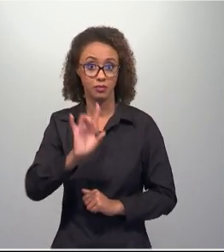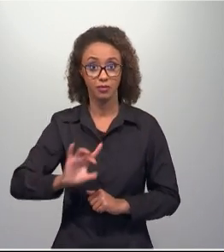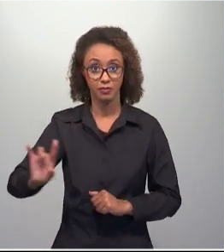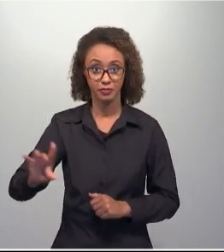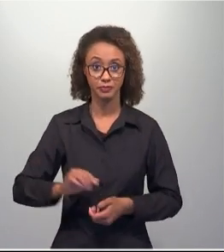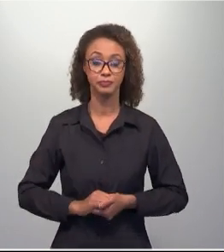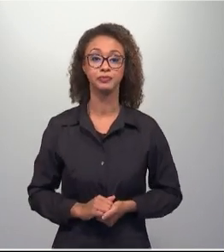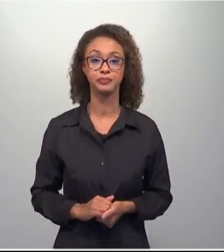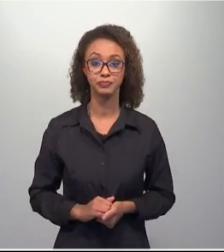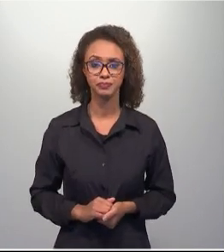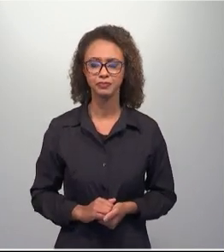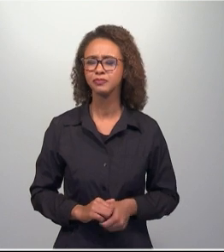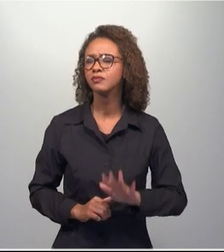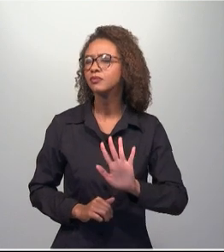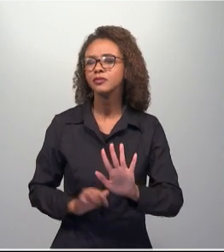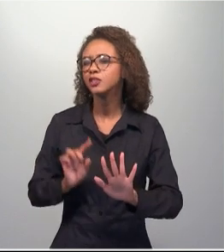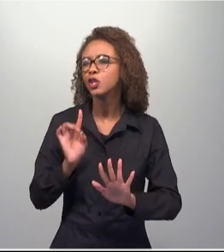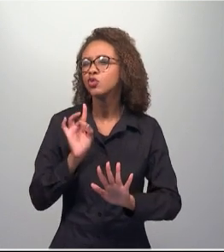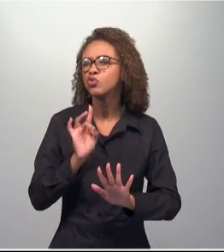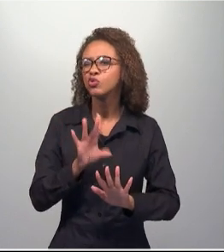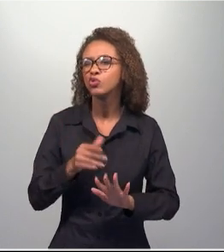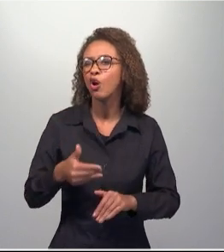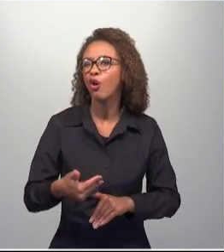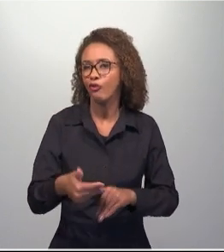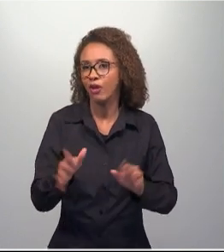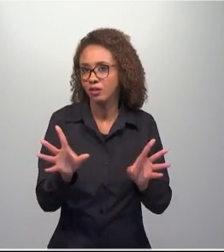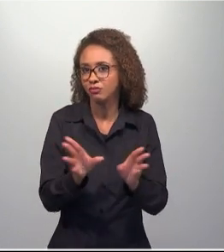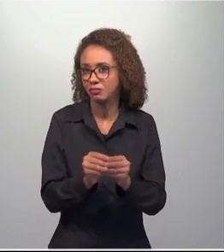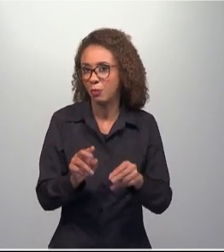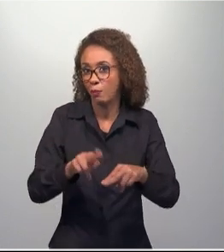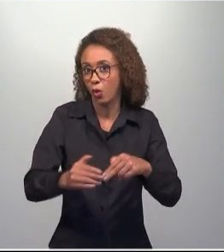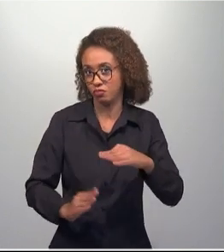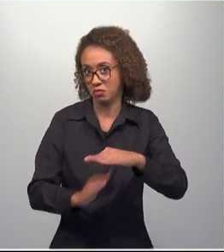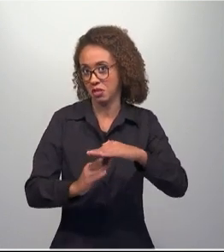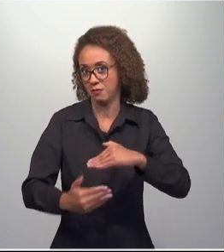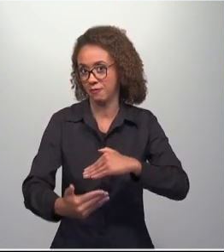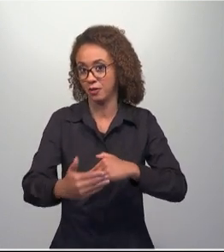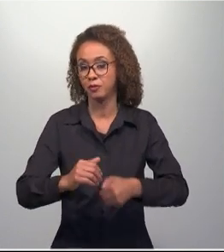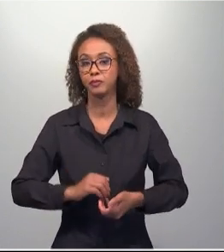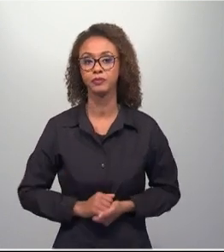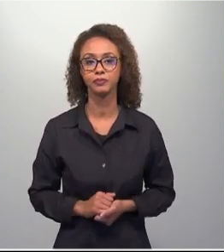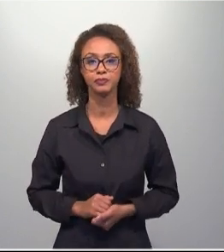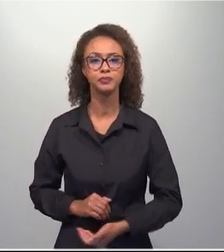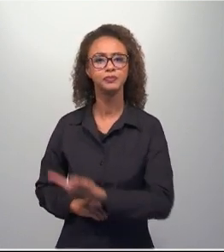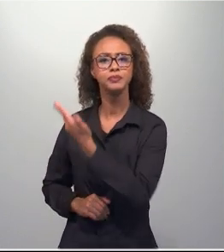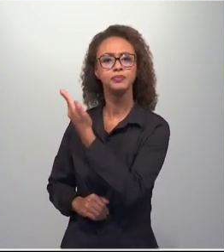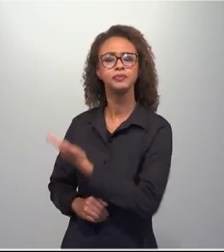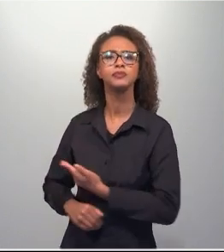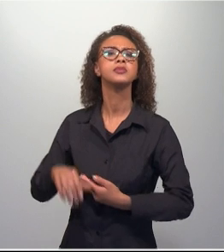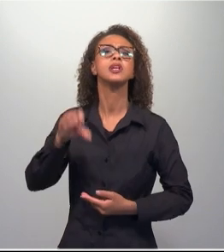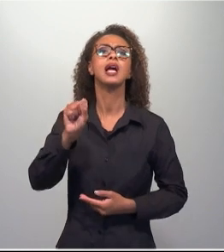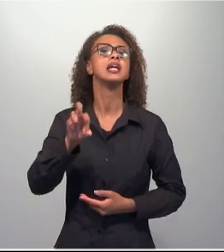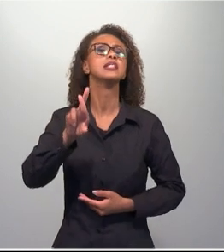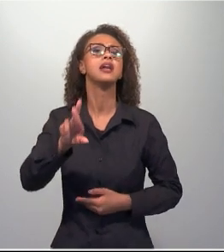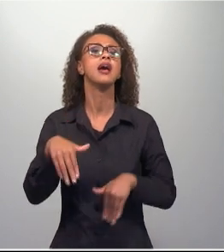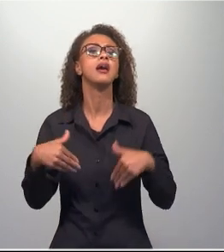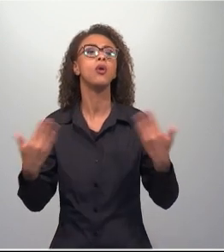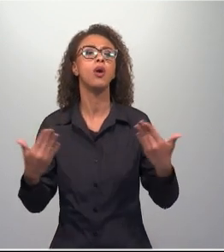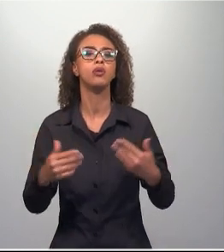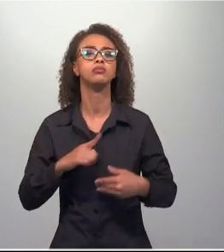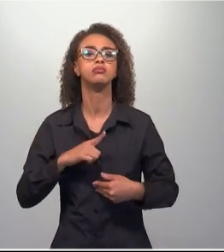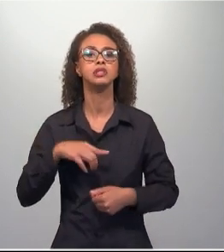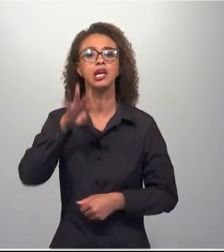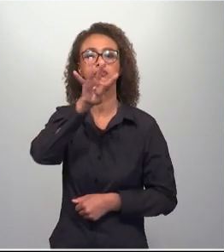então só para a gente terminar para o intervalo eu tenho um montão assim ó flip flop sr tabela característica